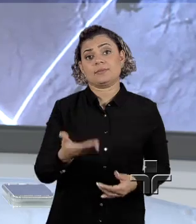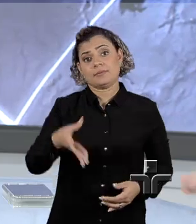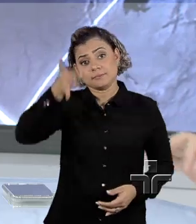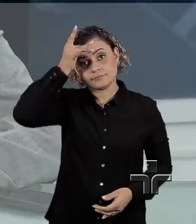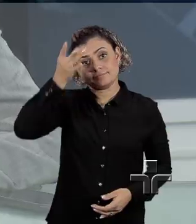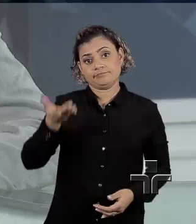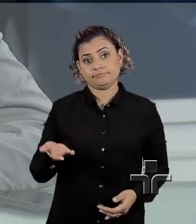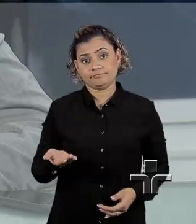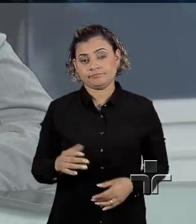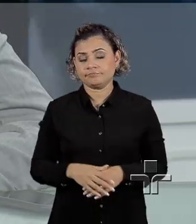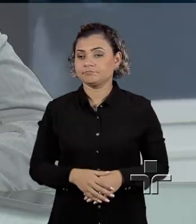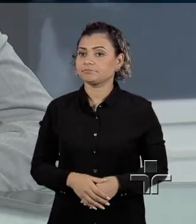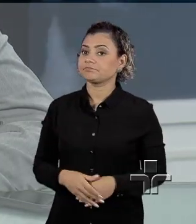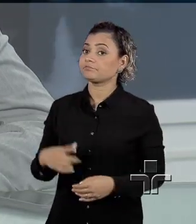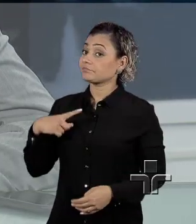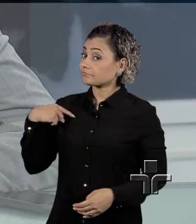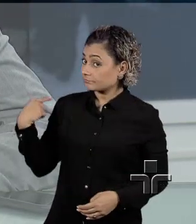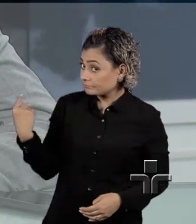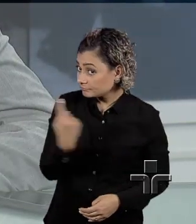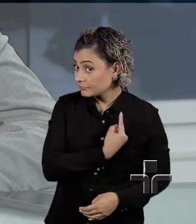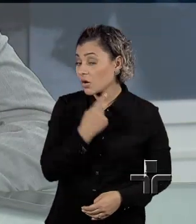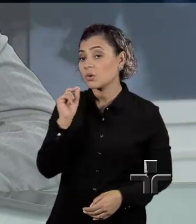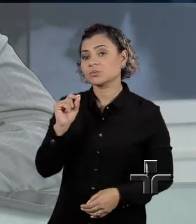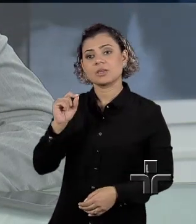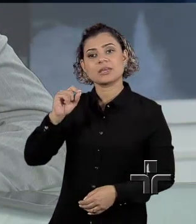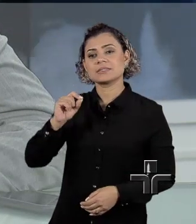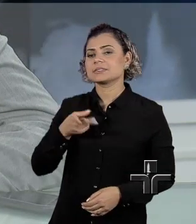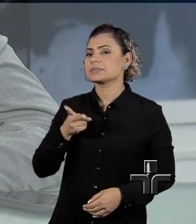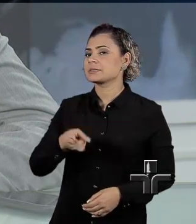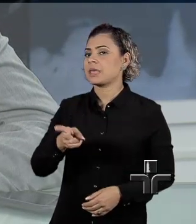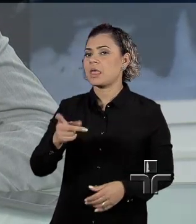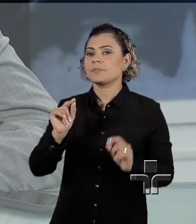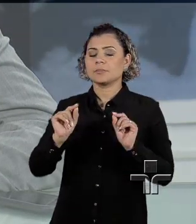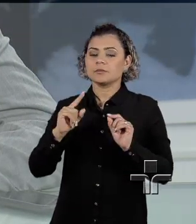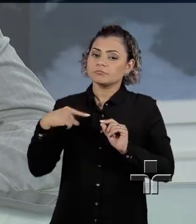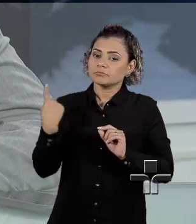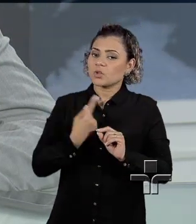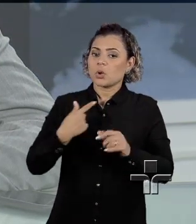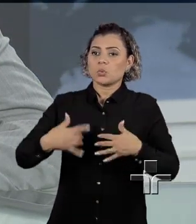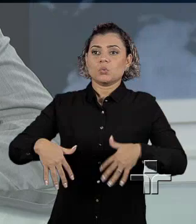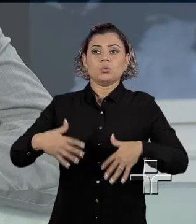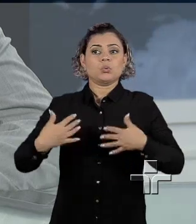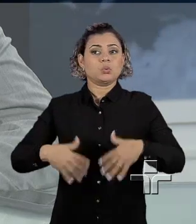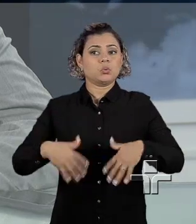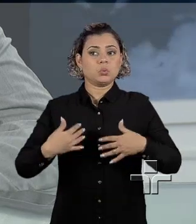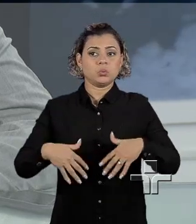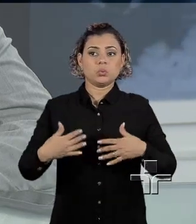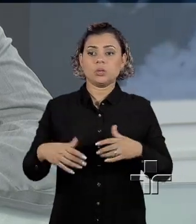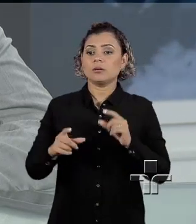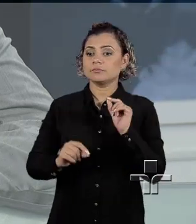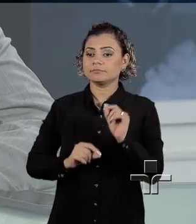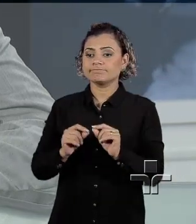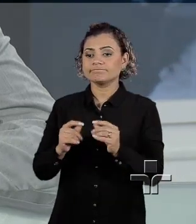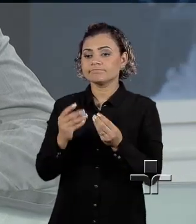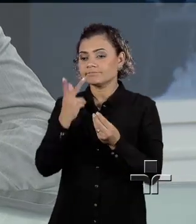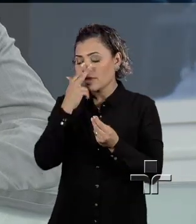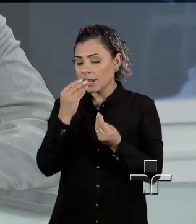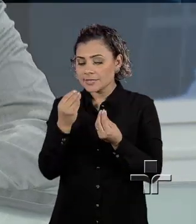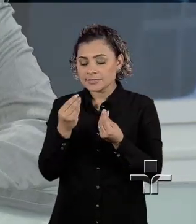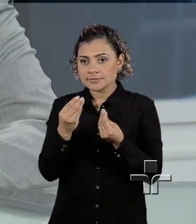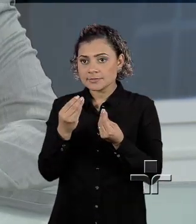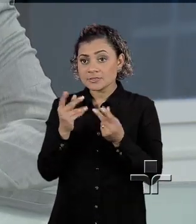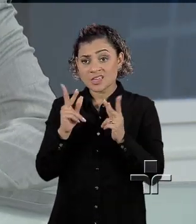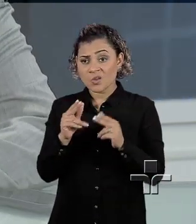Gaudêncio. Não, que nós estaremos cada vez mais sujeitos ao Big